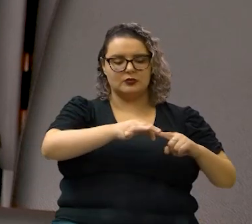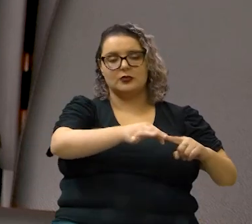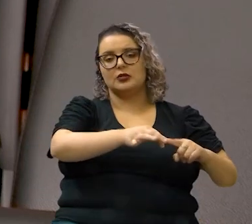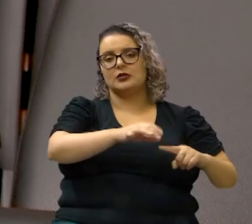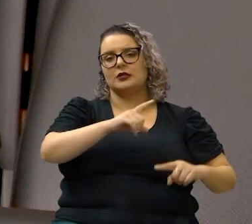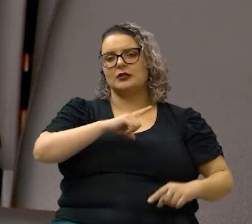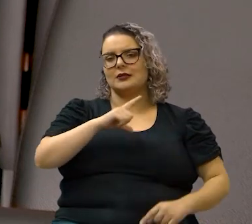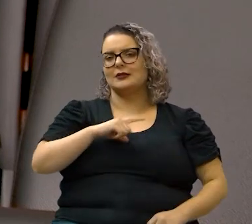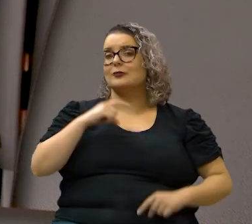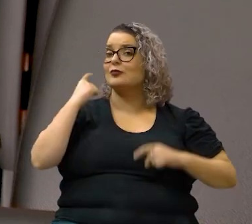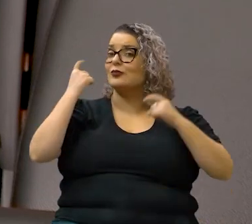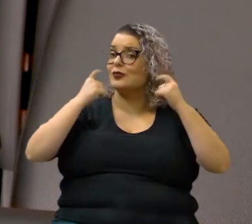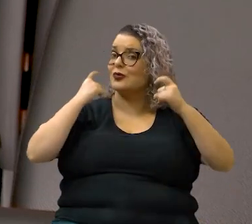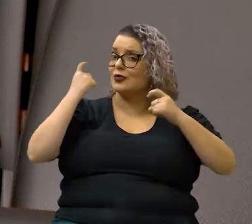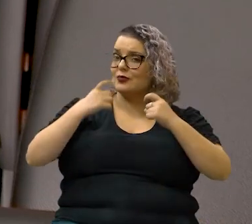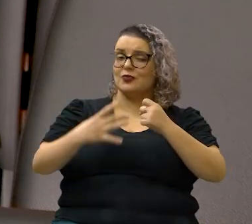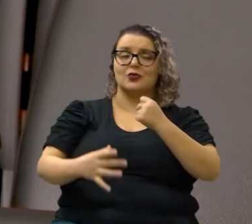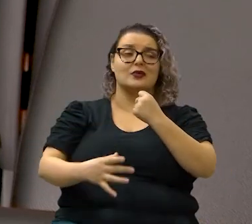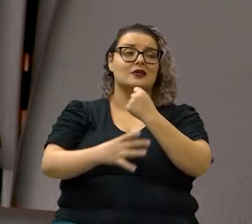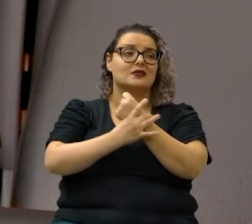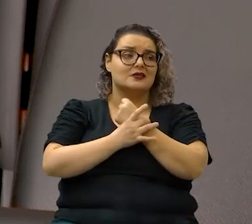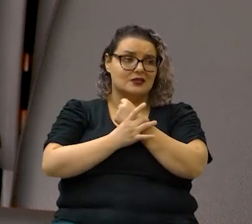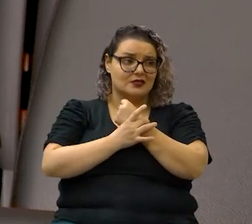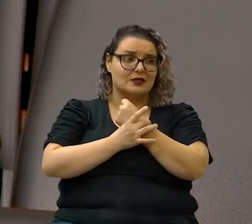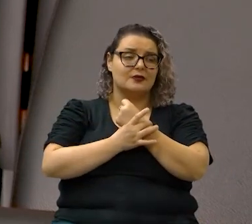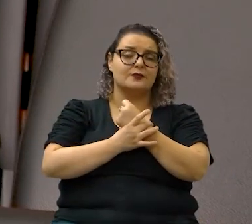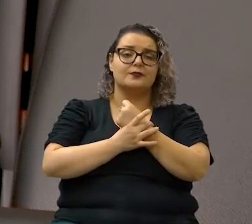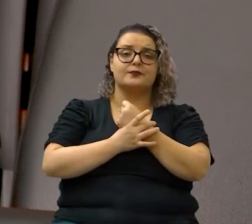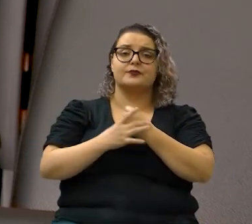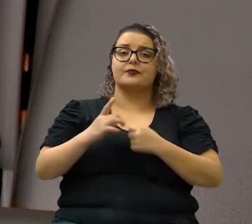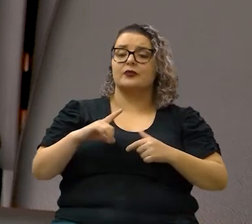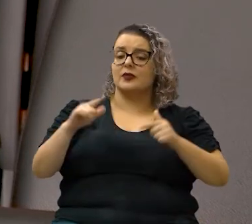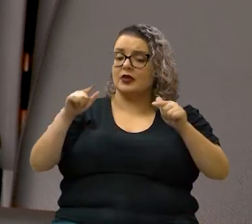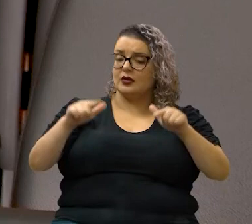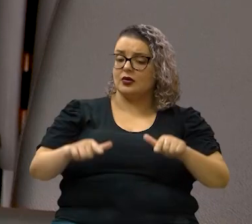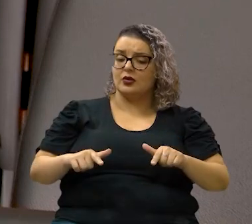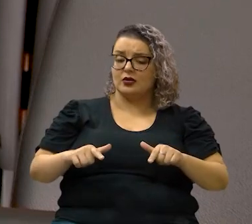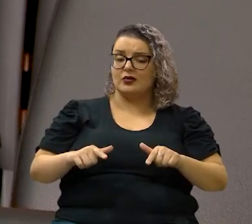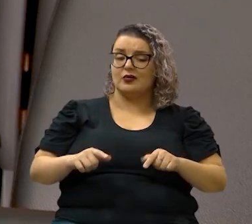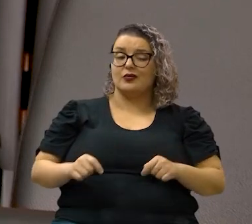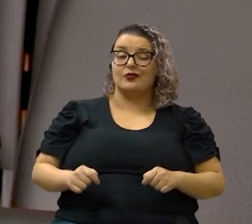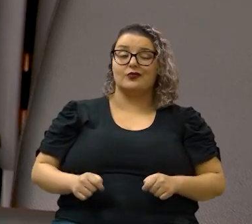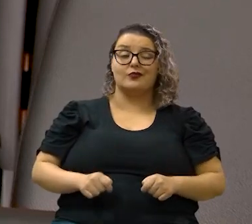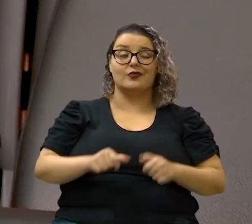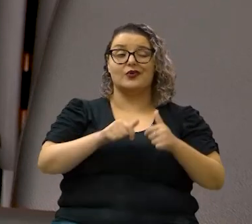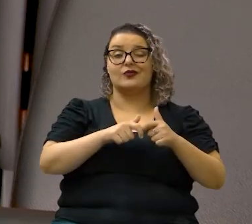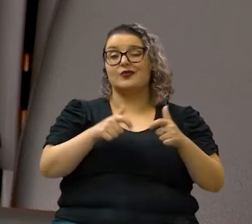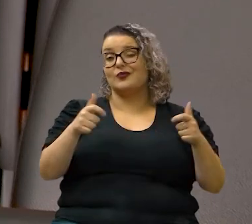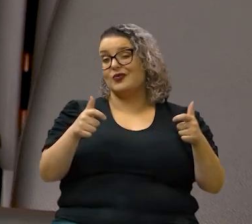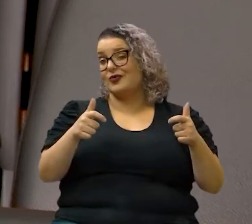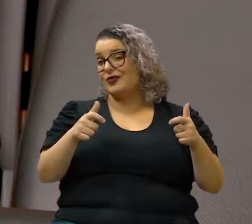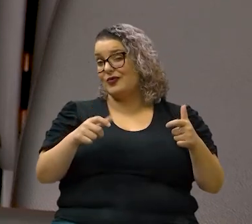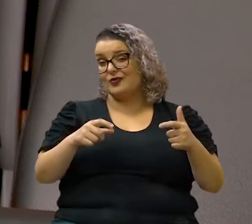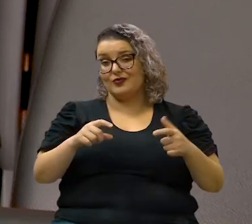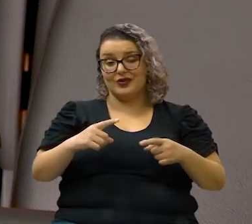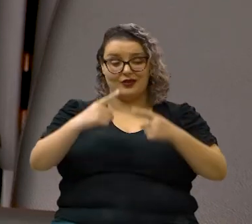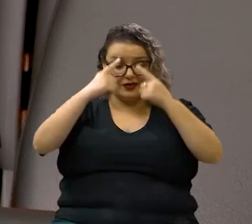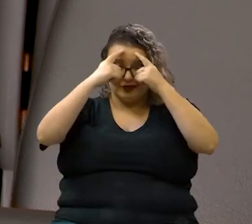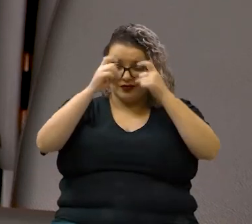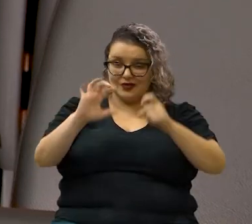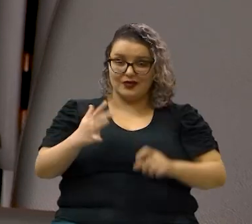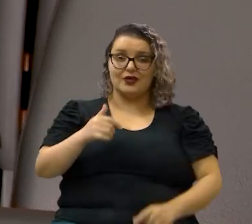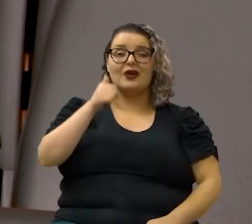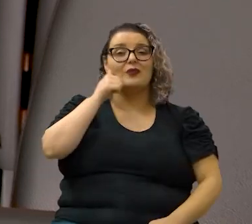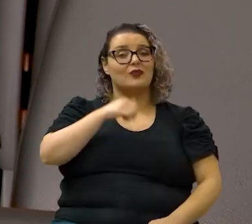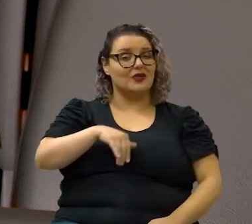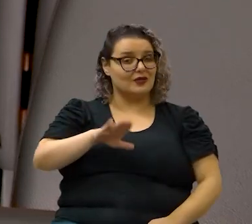periferia, o que gera muita preocupação com segurança, o que gera ambientes mais favoráveis à violência. As mulheres,